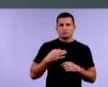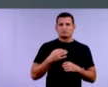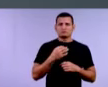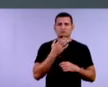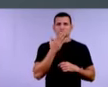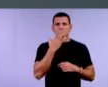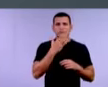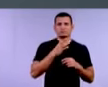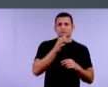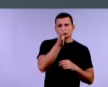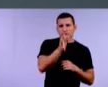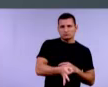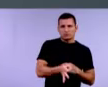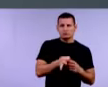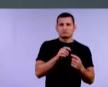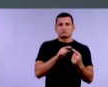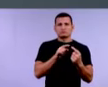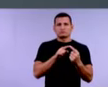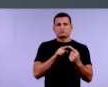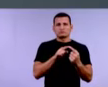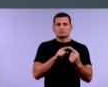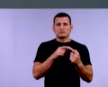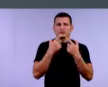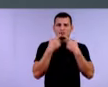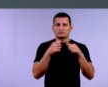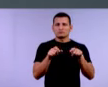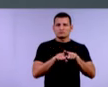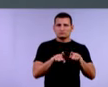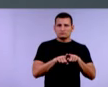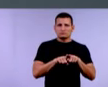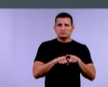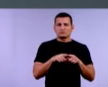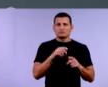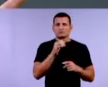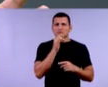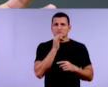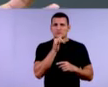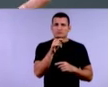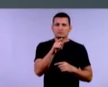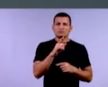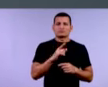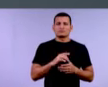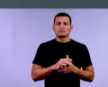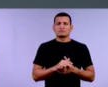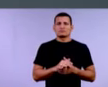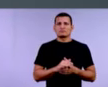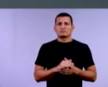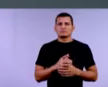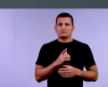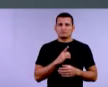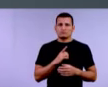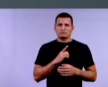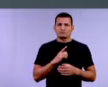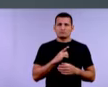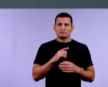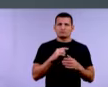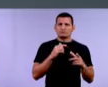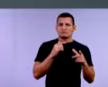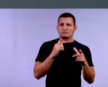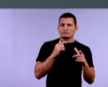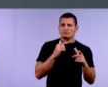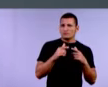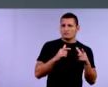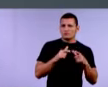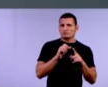tipo certo de se vestir. A língua também. Se você está em determinada função social ou desempenhando